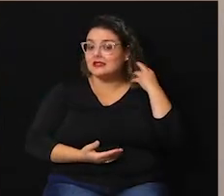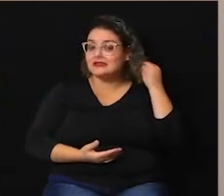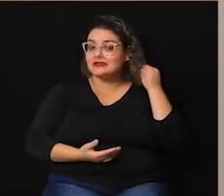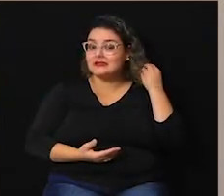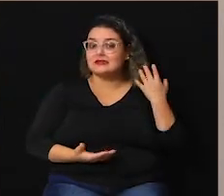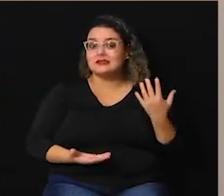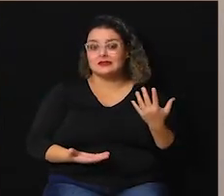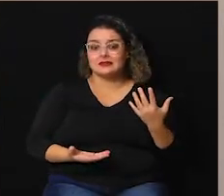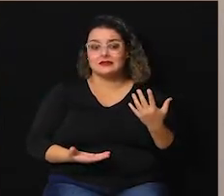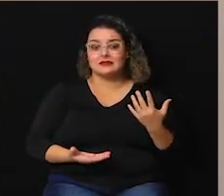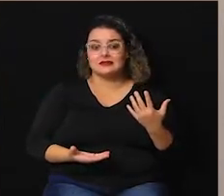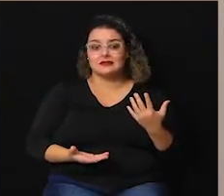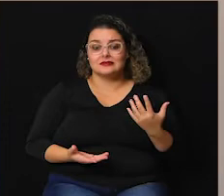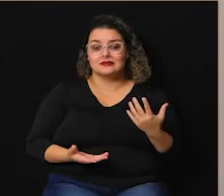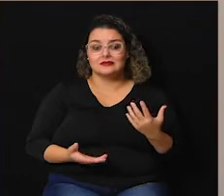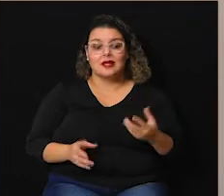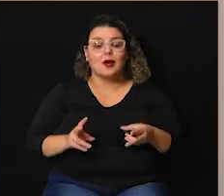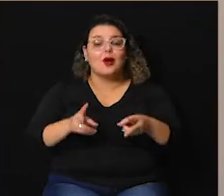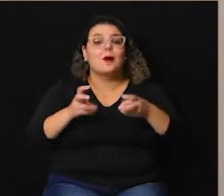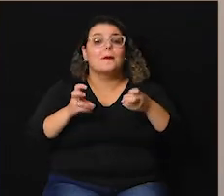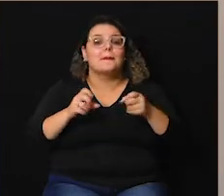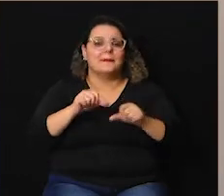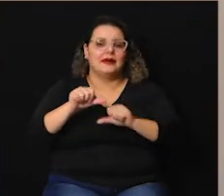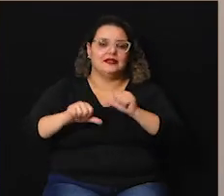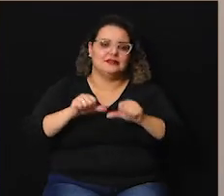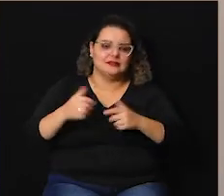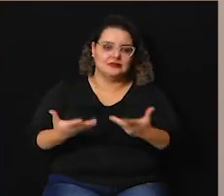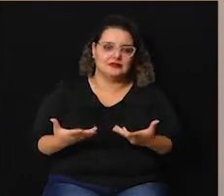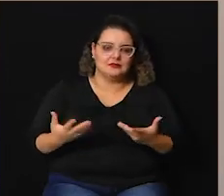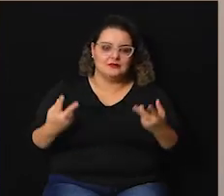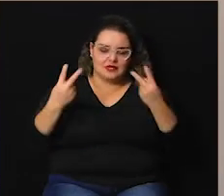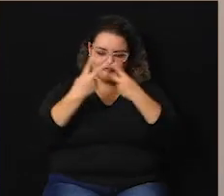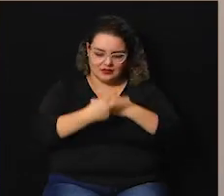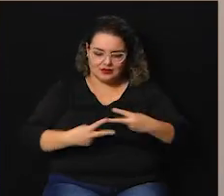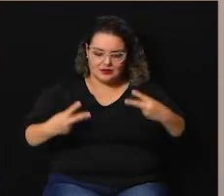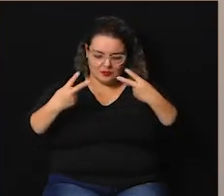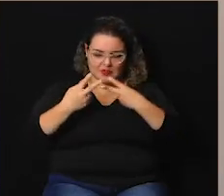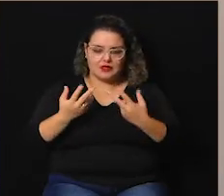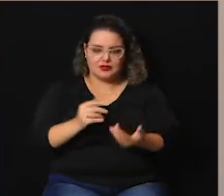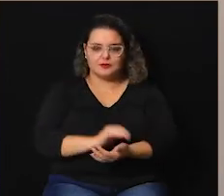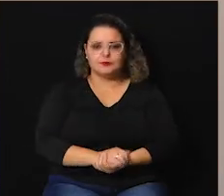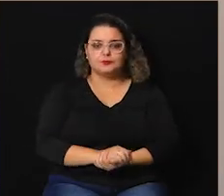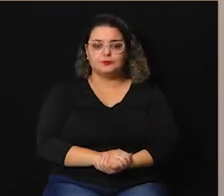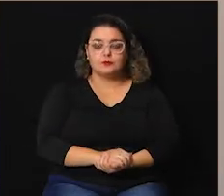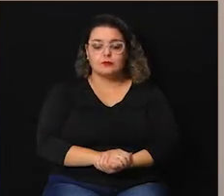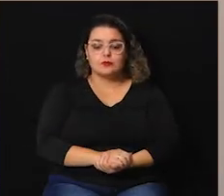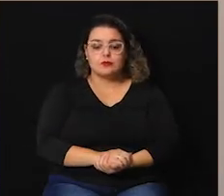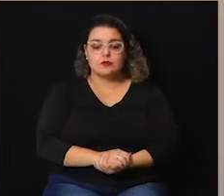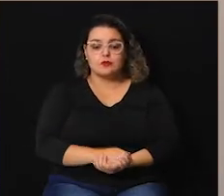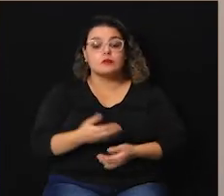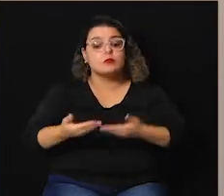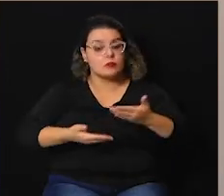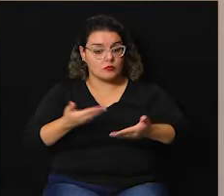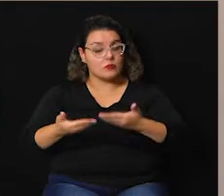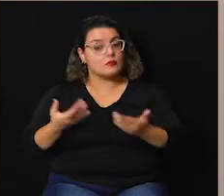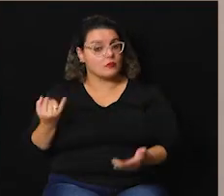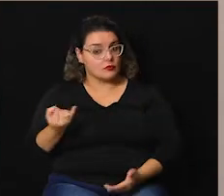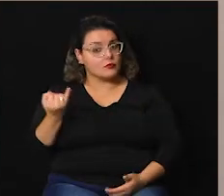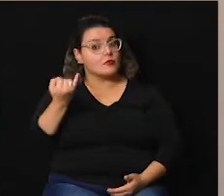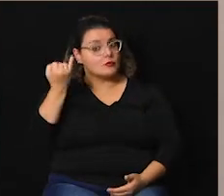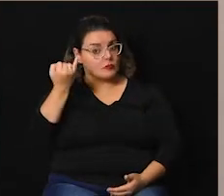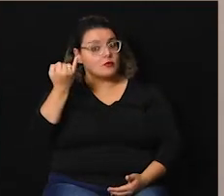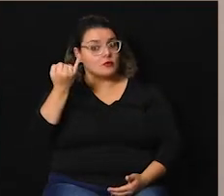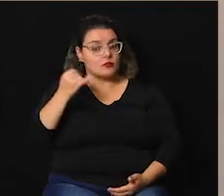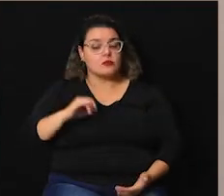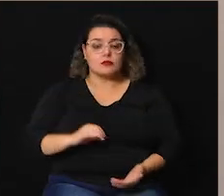cabelo, vamos dizer, da percepção da mudança da sua imagem. O tratamento é importante, né, como